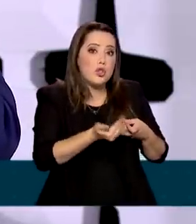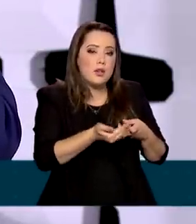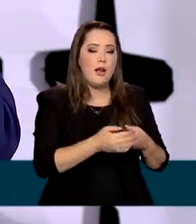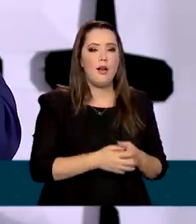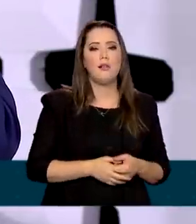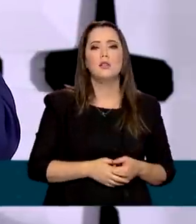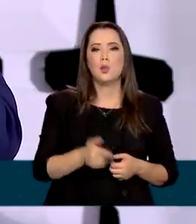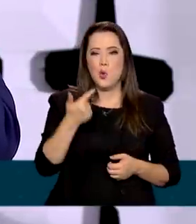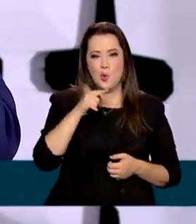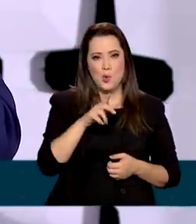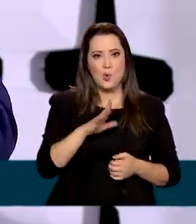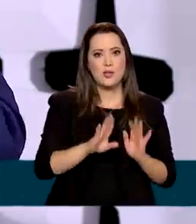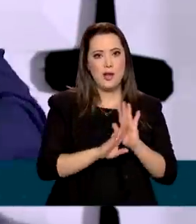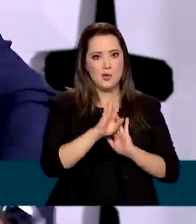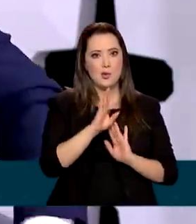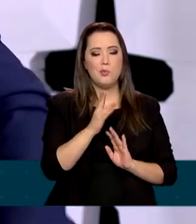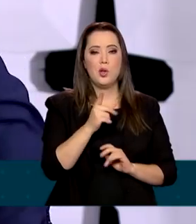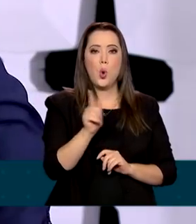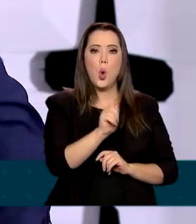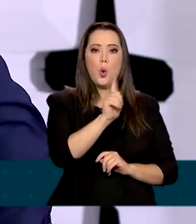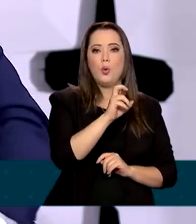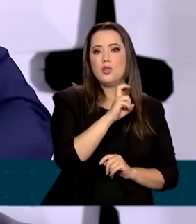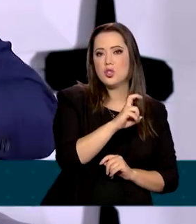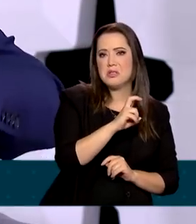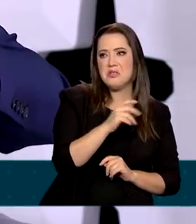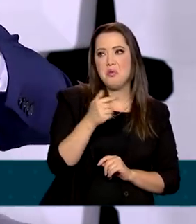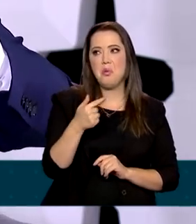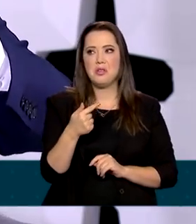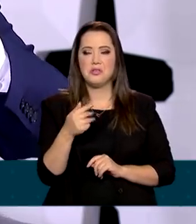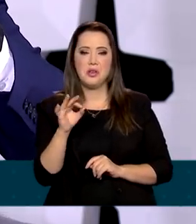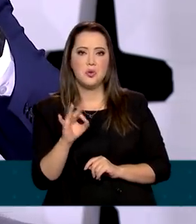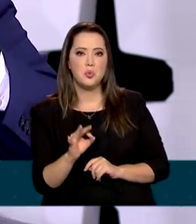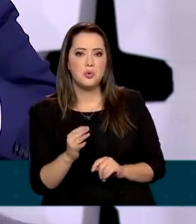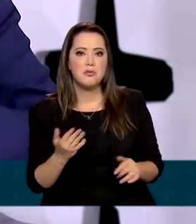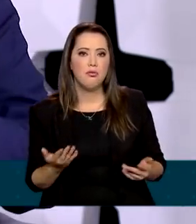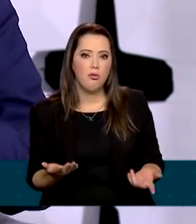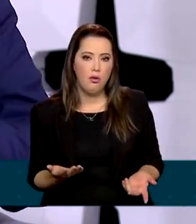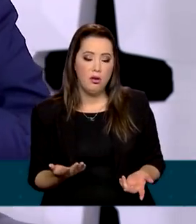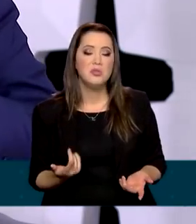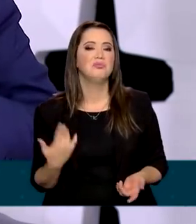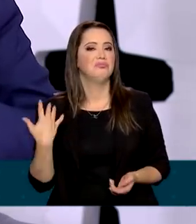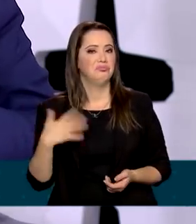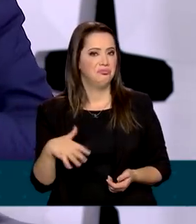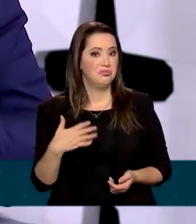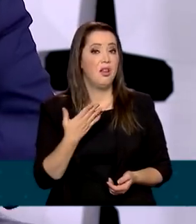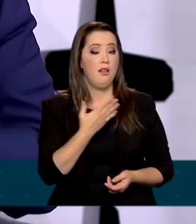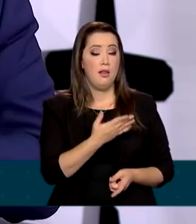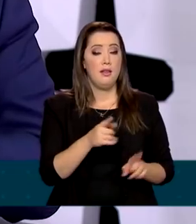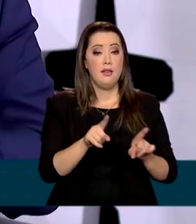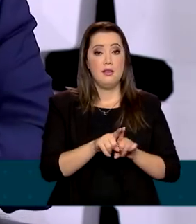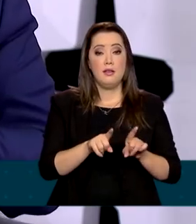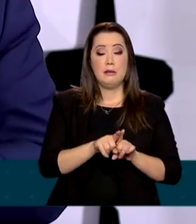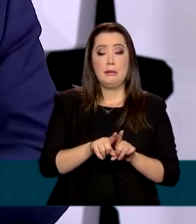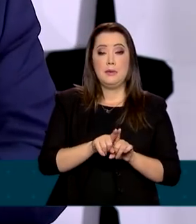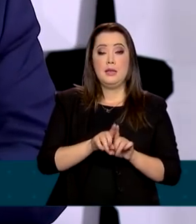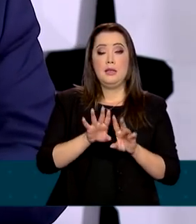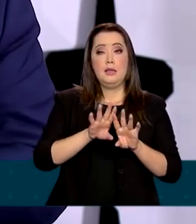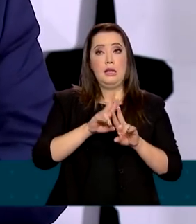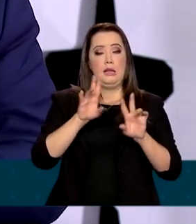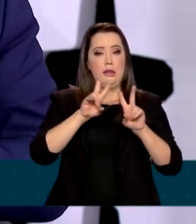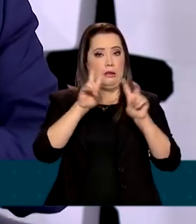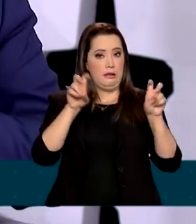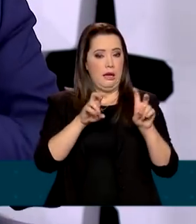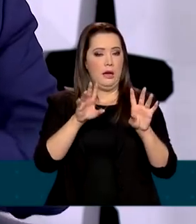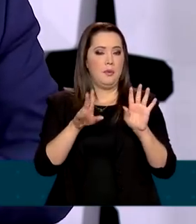para calcular quanto que isso vale? Isso falando de uma aplicação. Tem aplicações no setor da parte de vida também, de saúde.